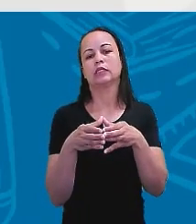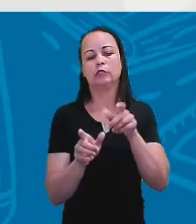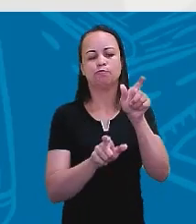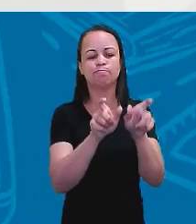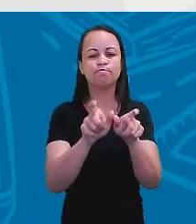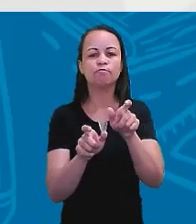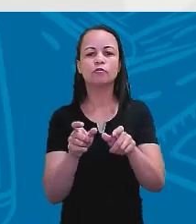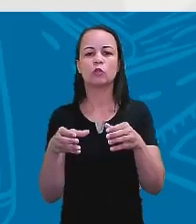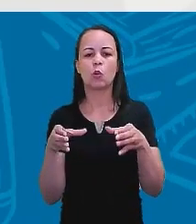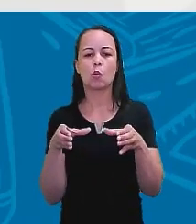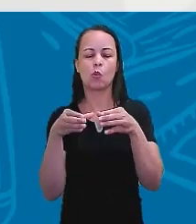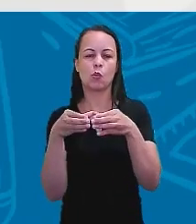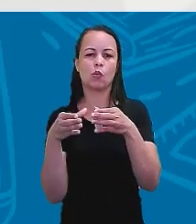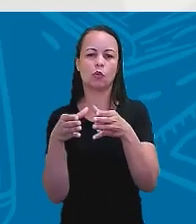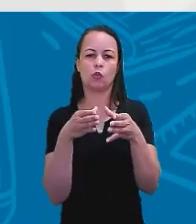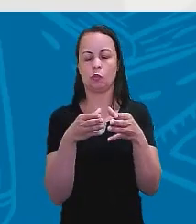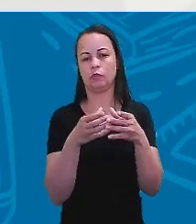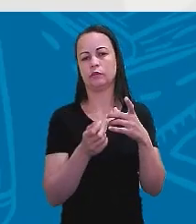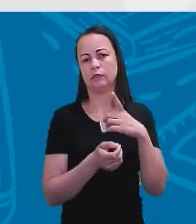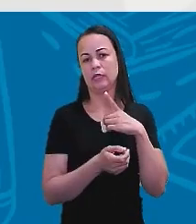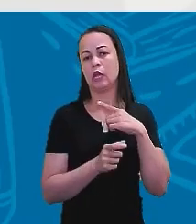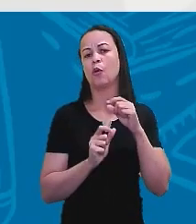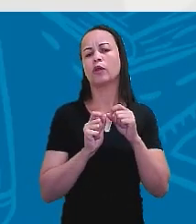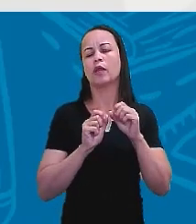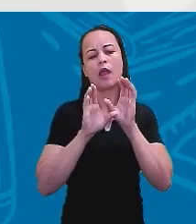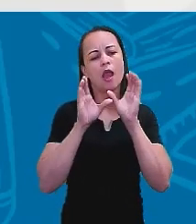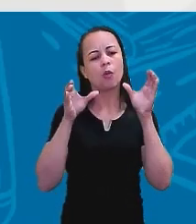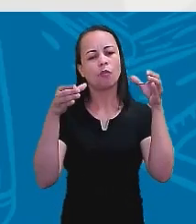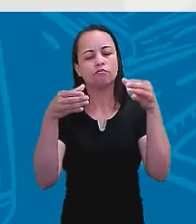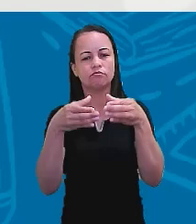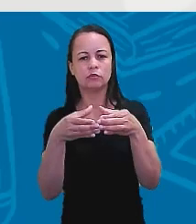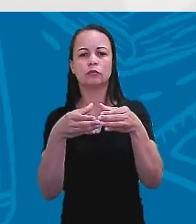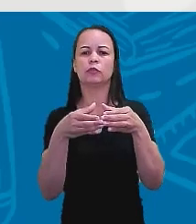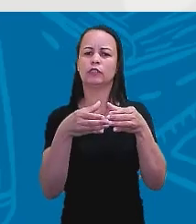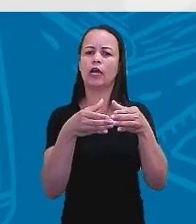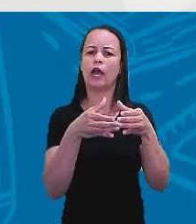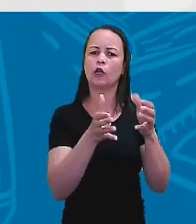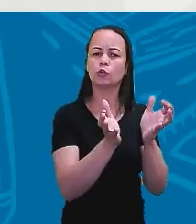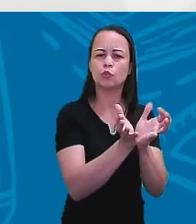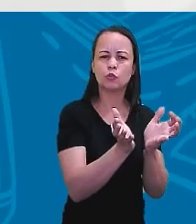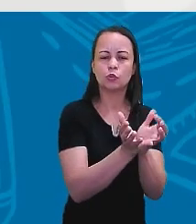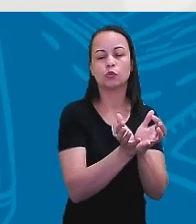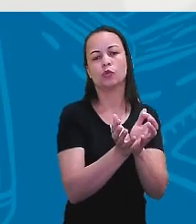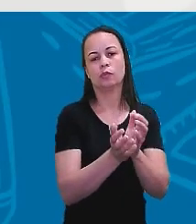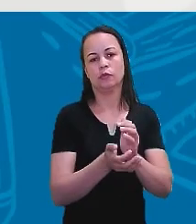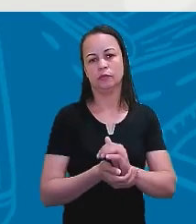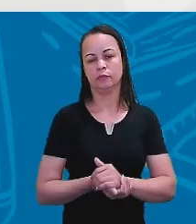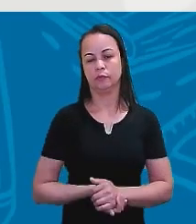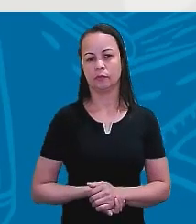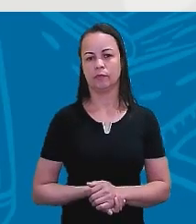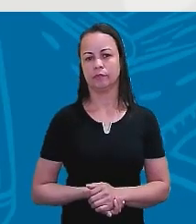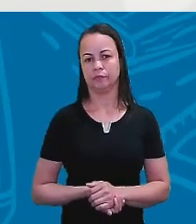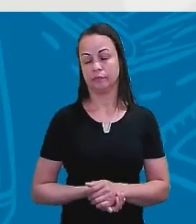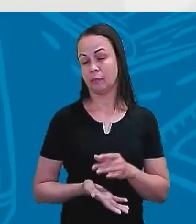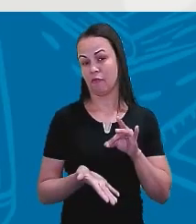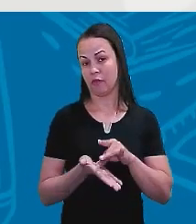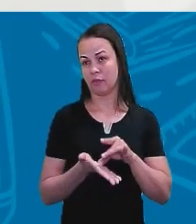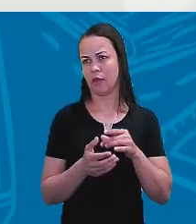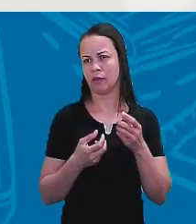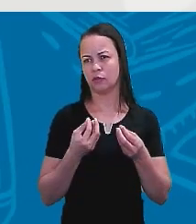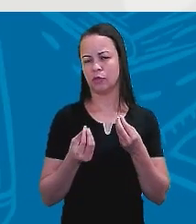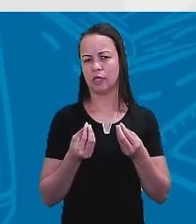indivíduos, ele constituem uma comunidade, um grupo, na verdade, seria